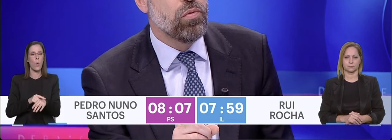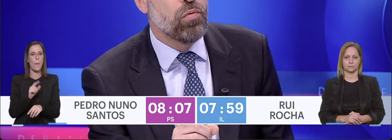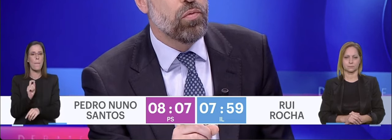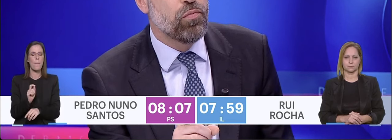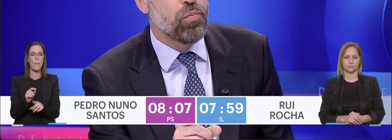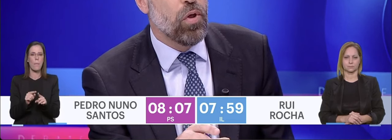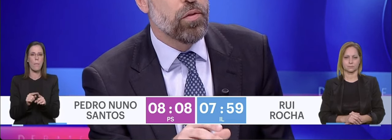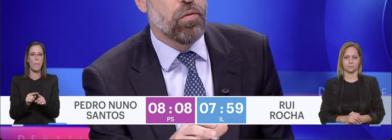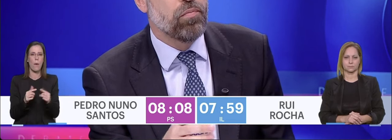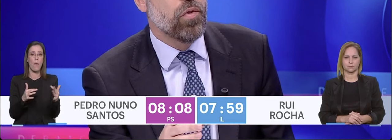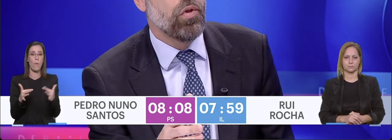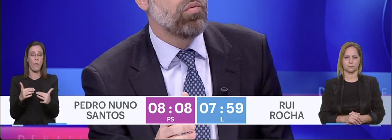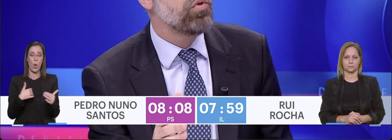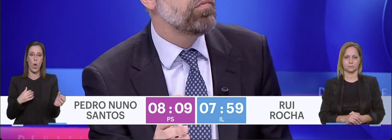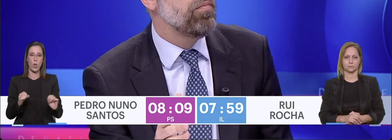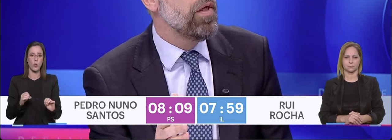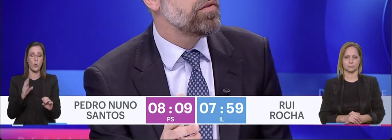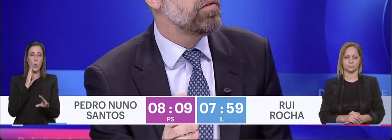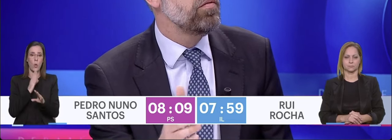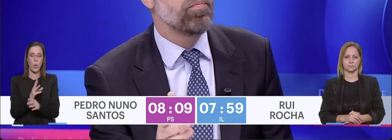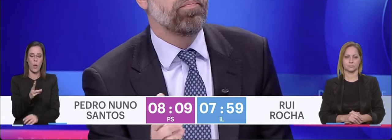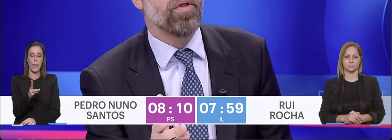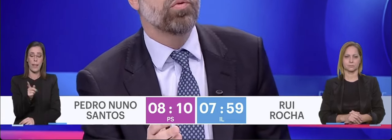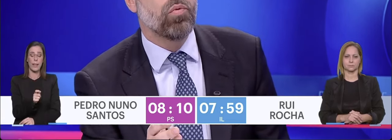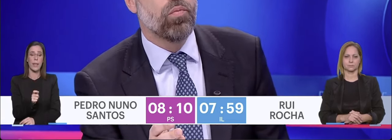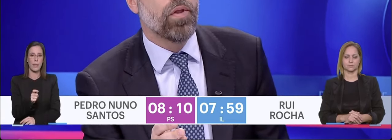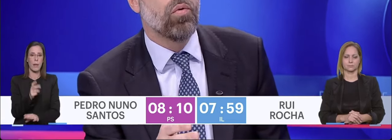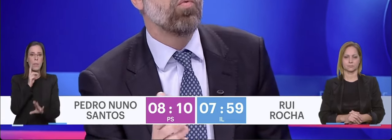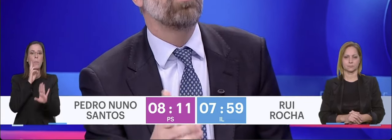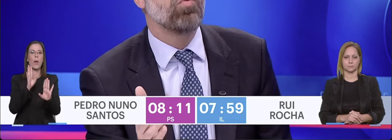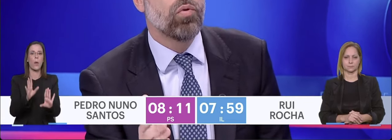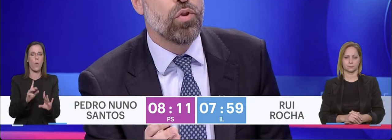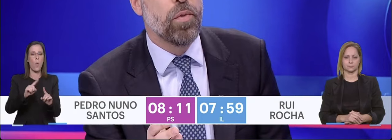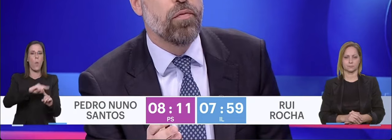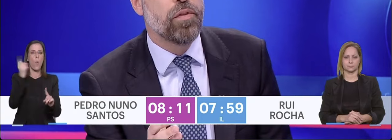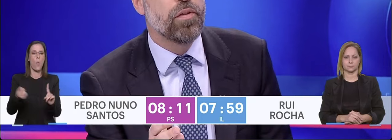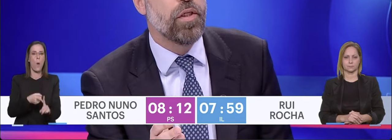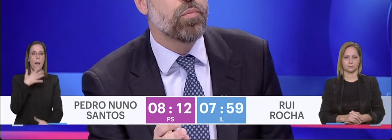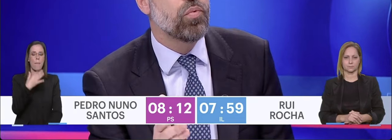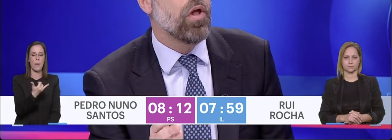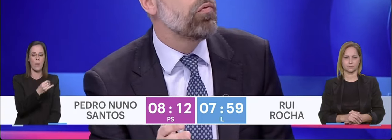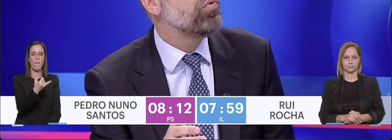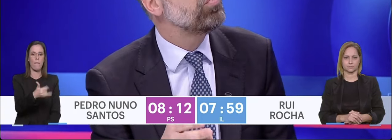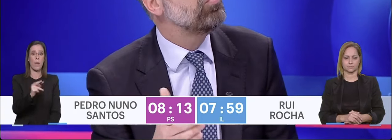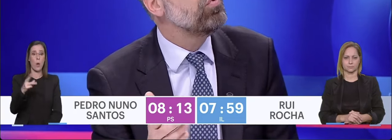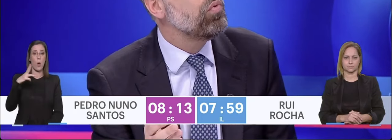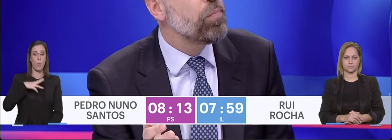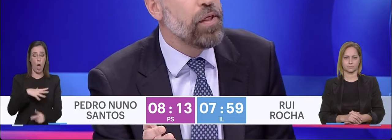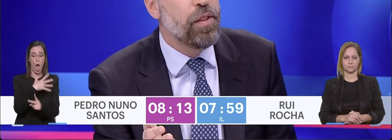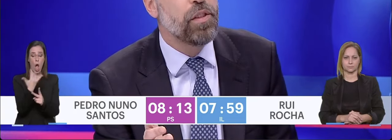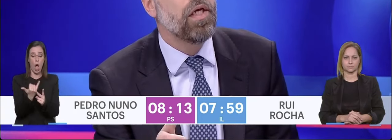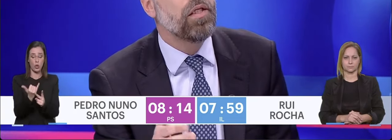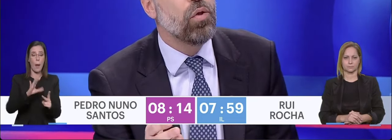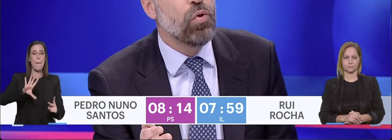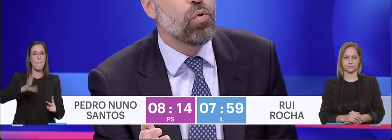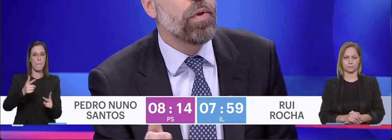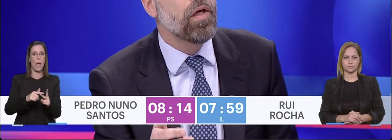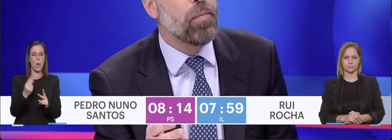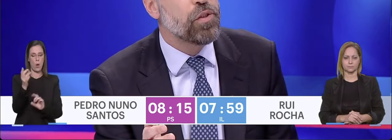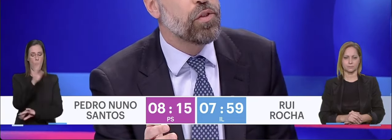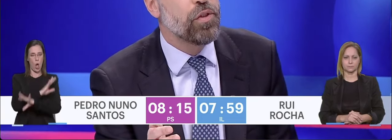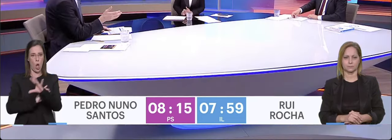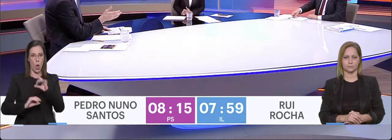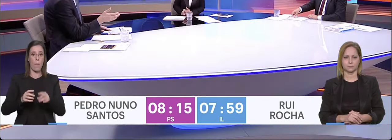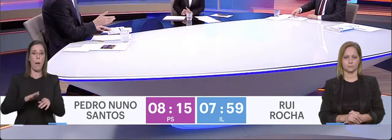do do do futebol eu dei o último trimestre peço desculpa dou o ano todo 2023 Portugal foi o segundo país da União